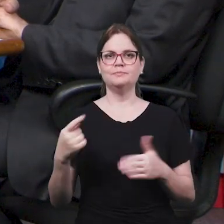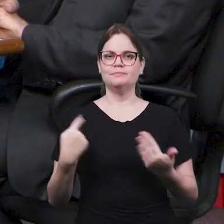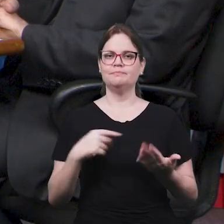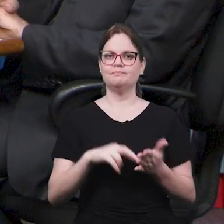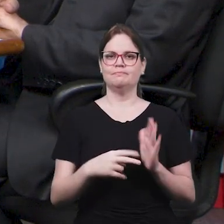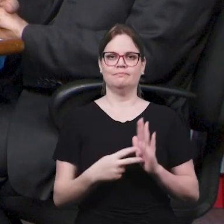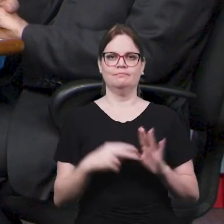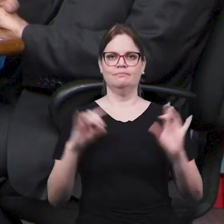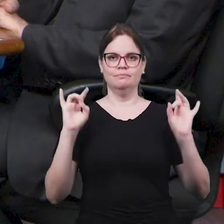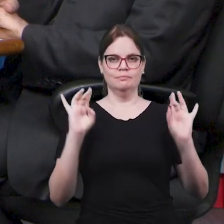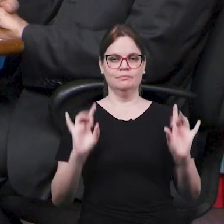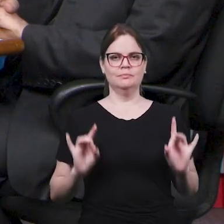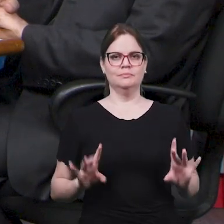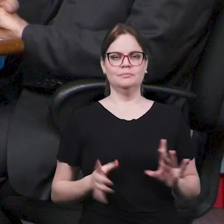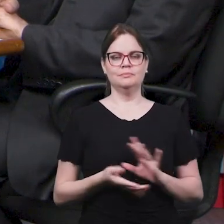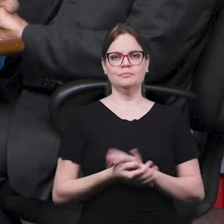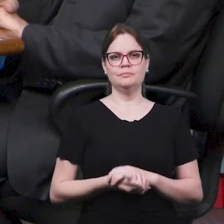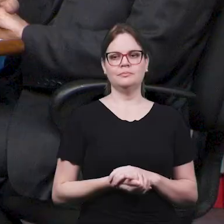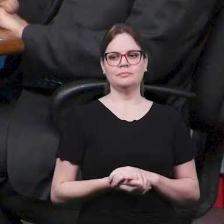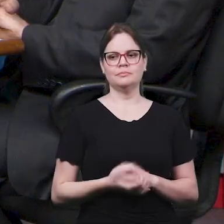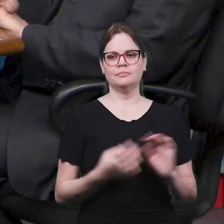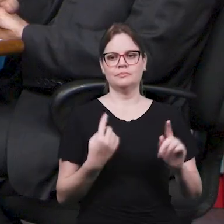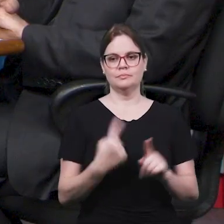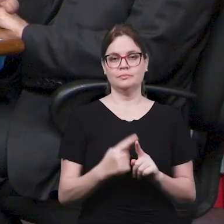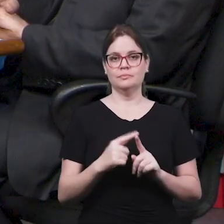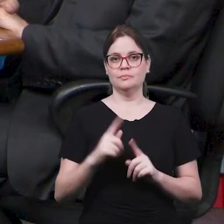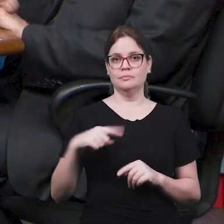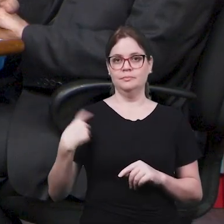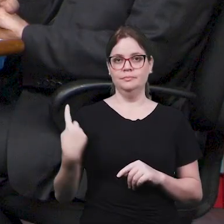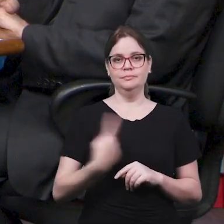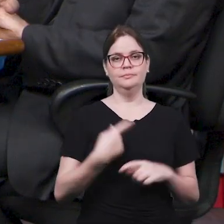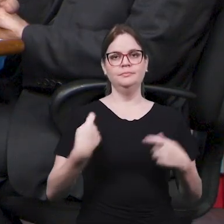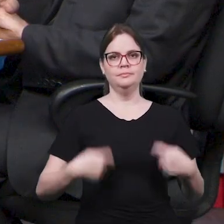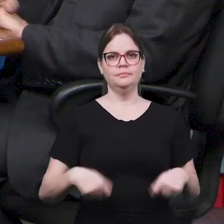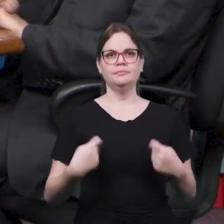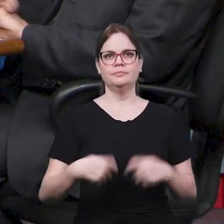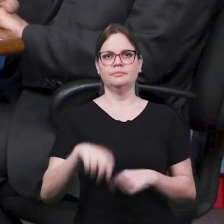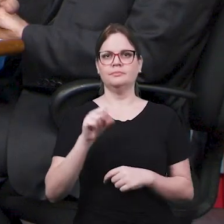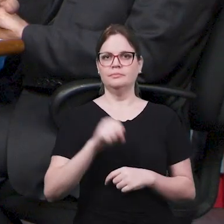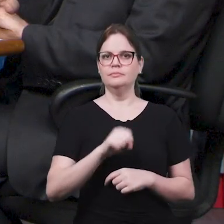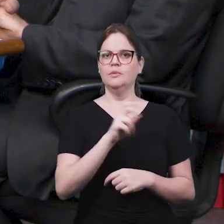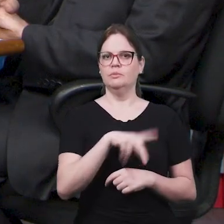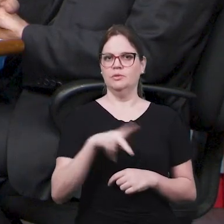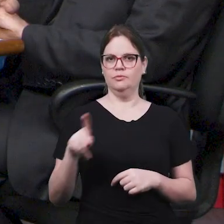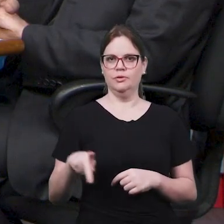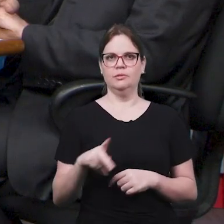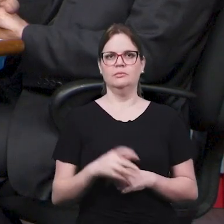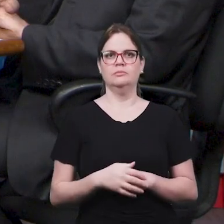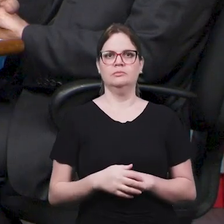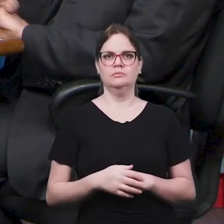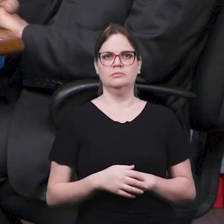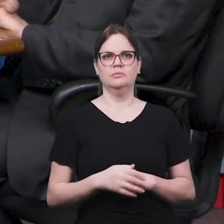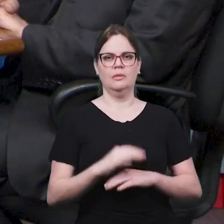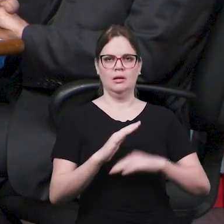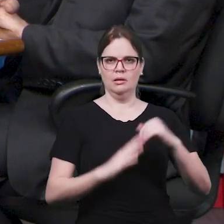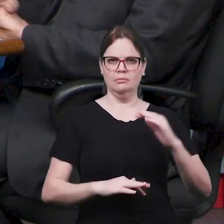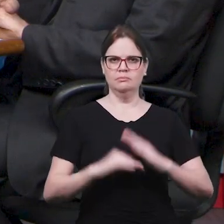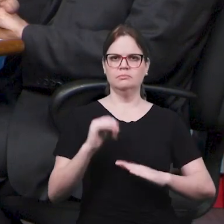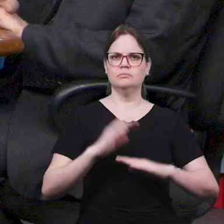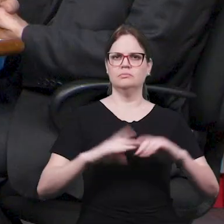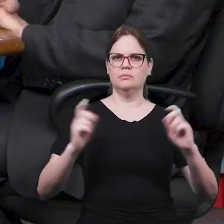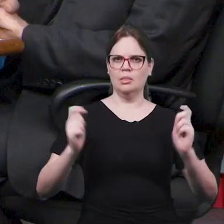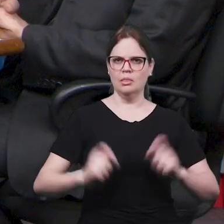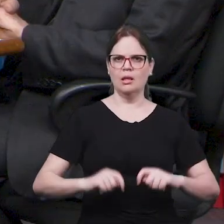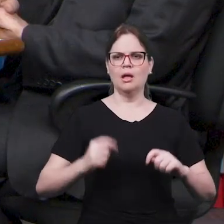porque, vamos dizer assim, nós precisamos sim de professoras que tenham certa